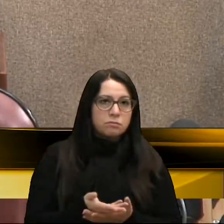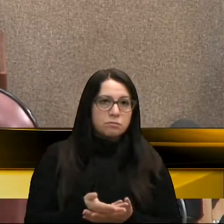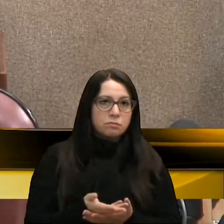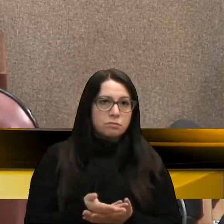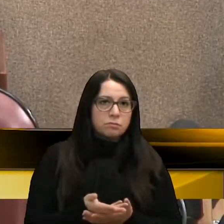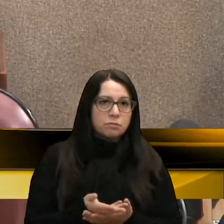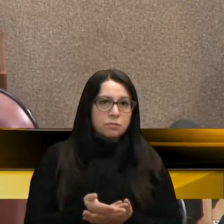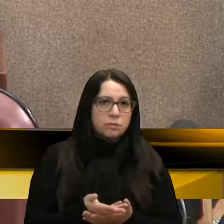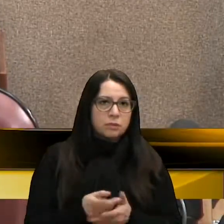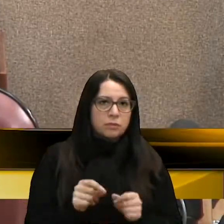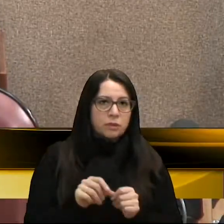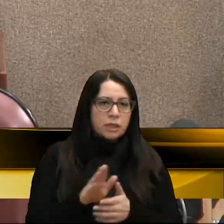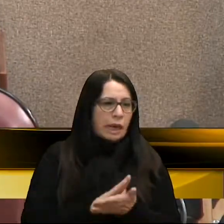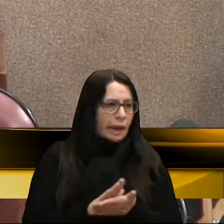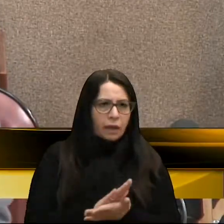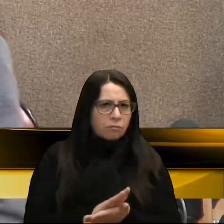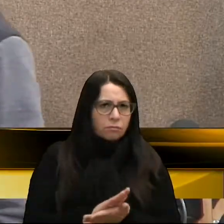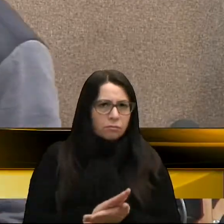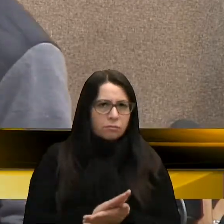Não fazer nada?